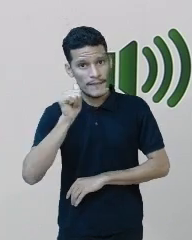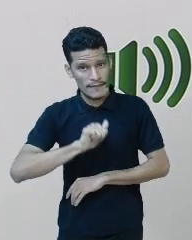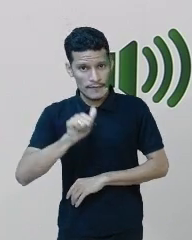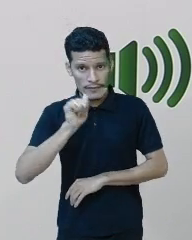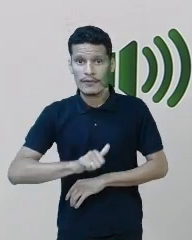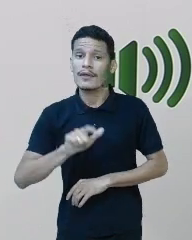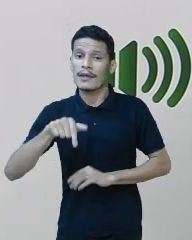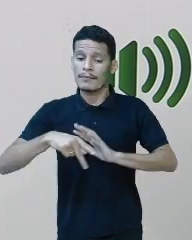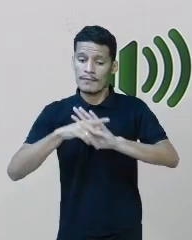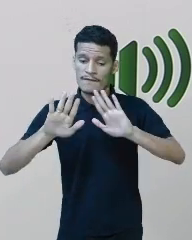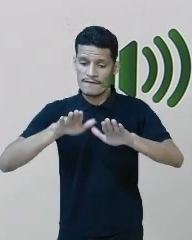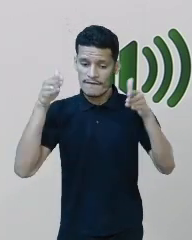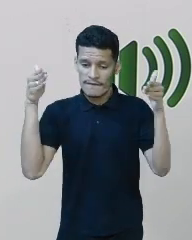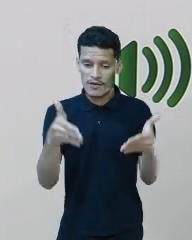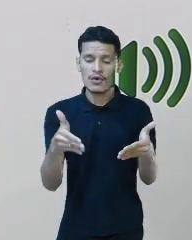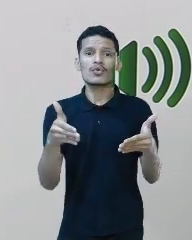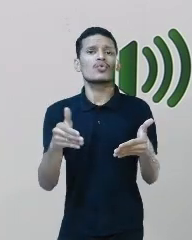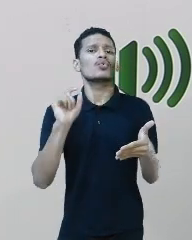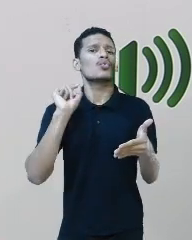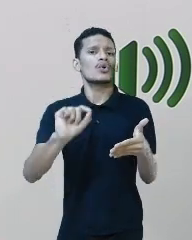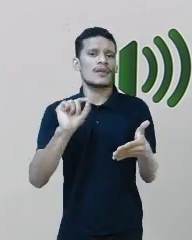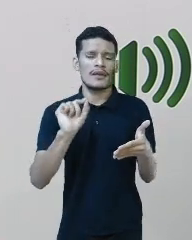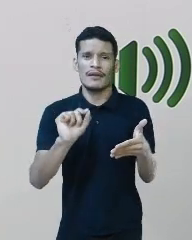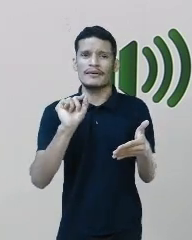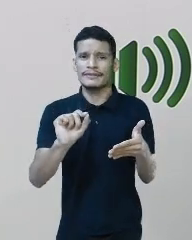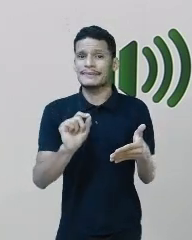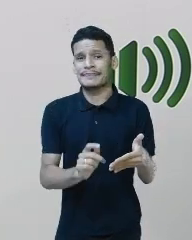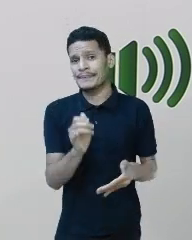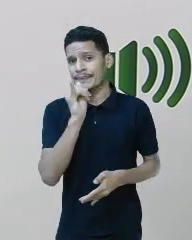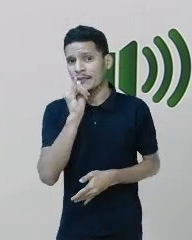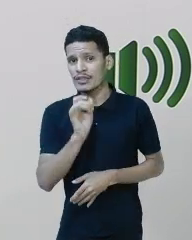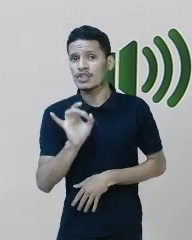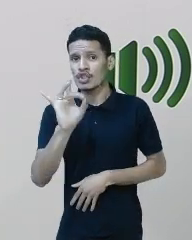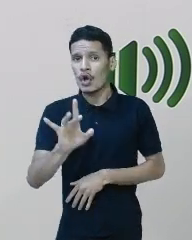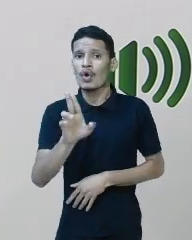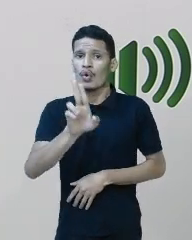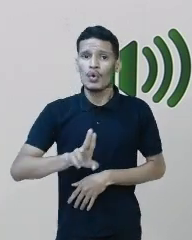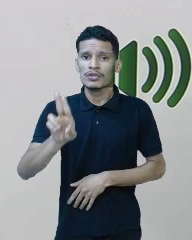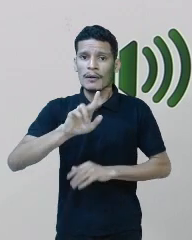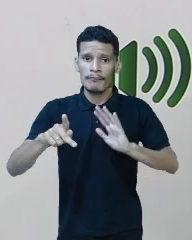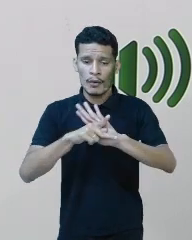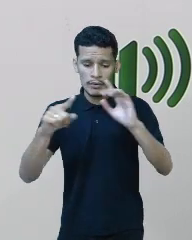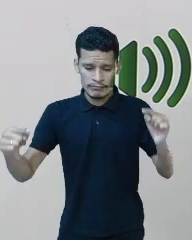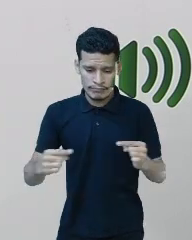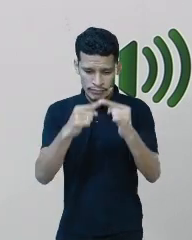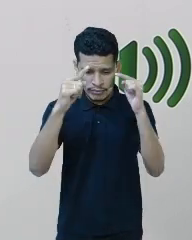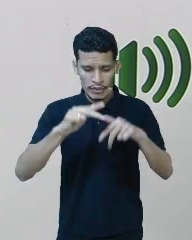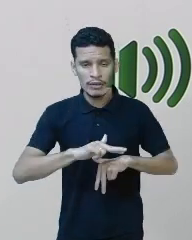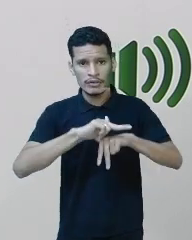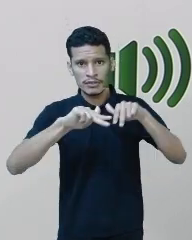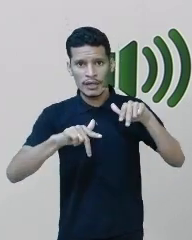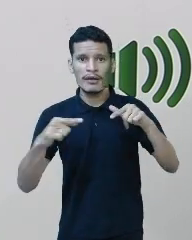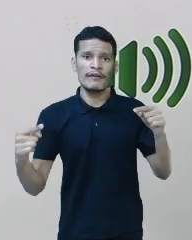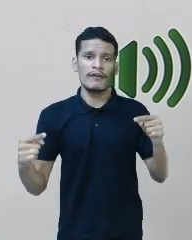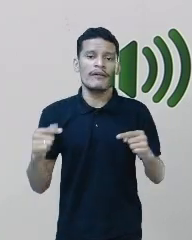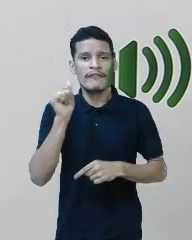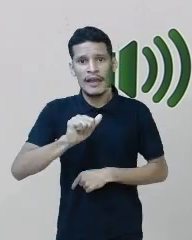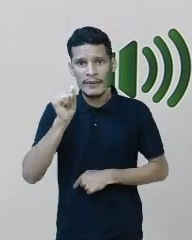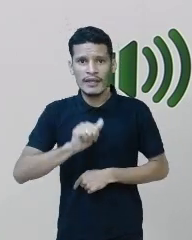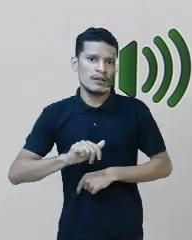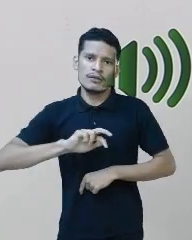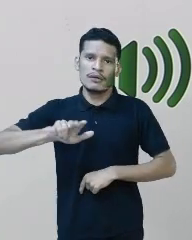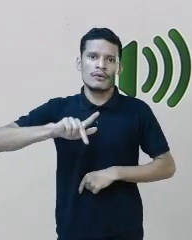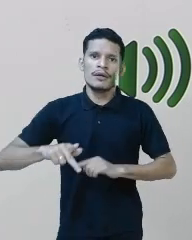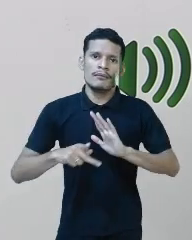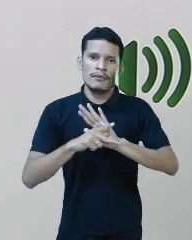se refere, a gente só pode usar na frente dela um artigo que está no feminino, não no